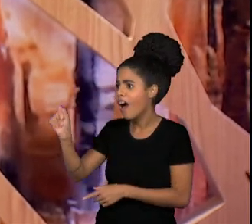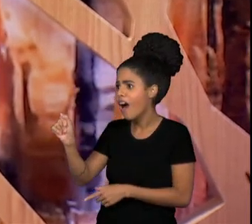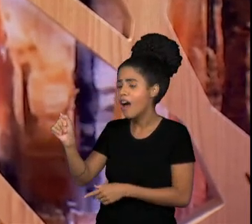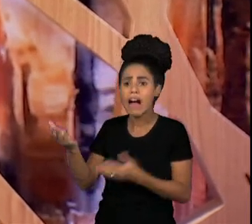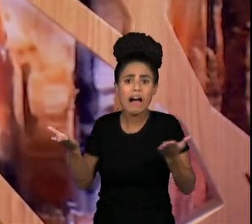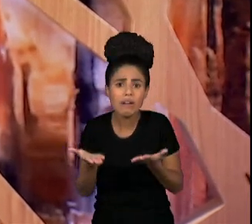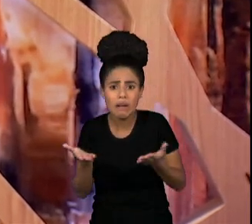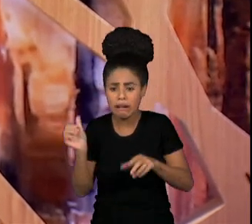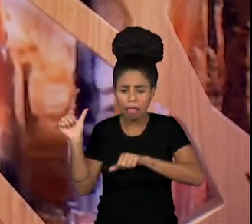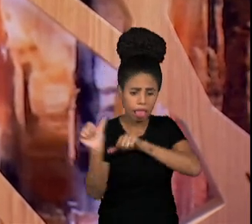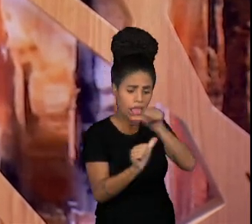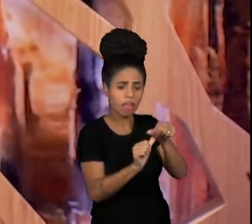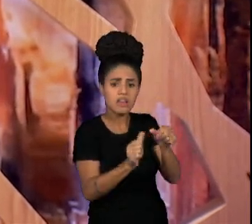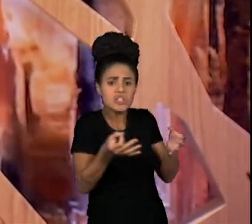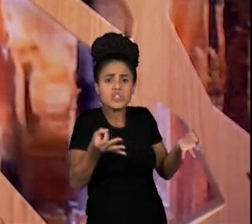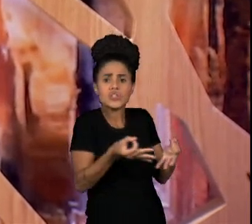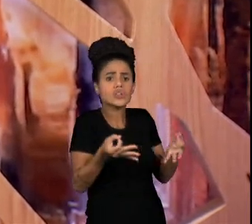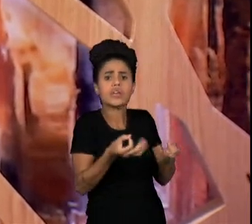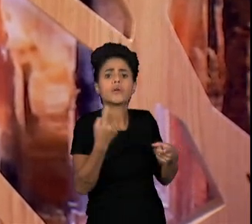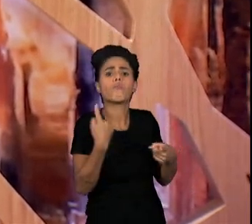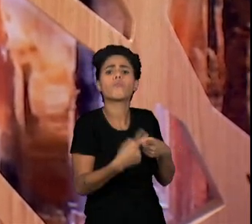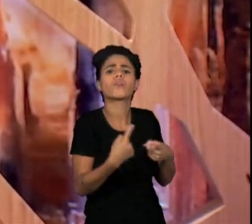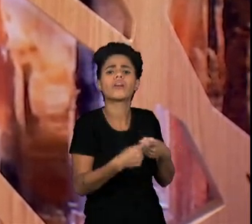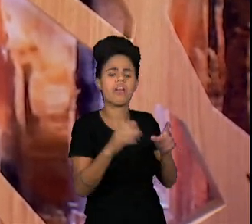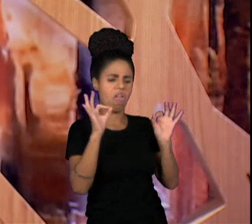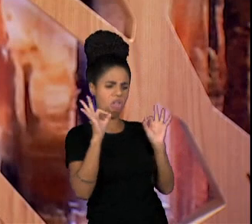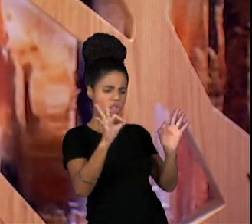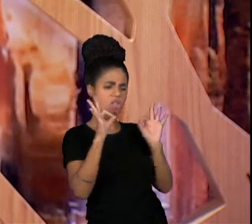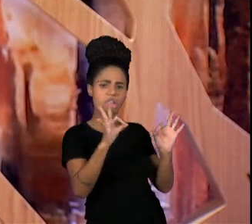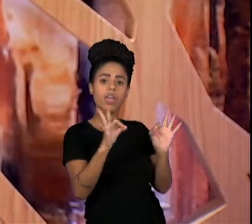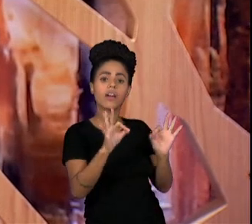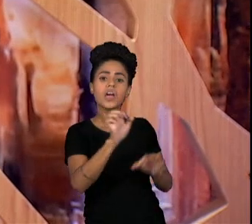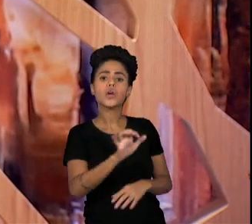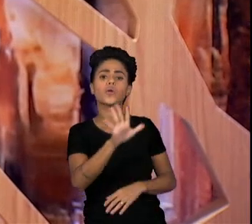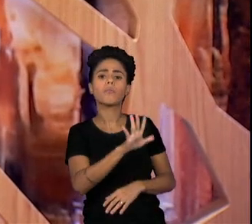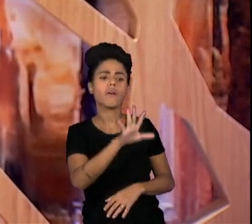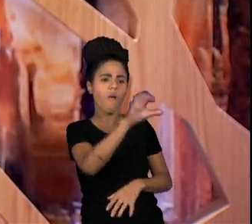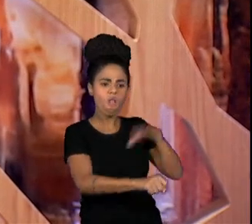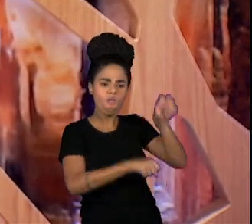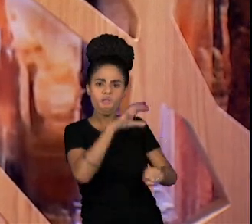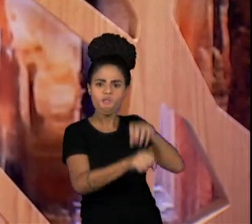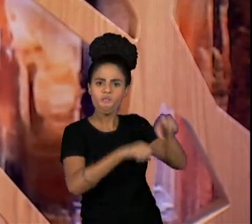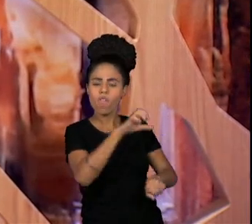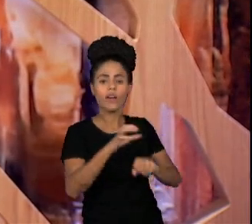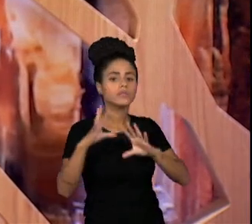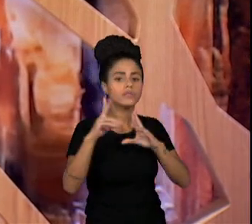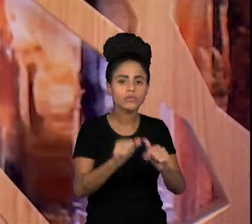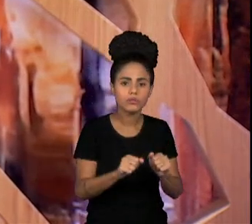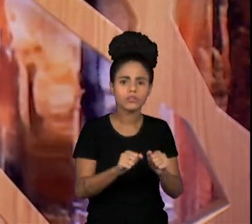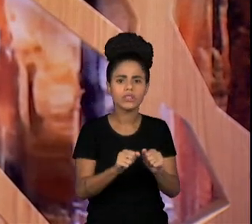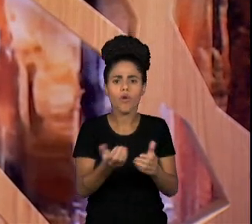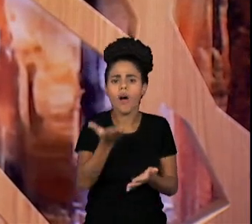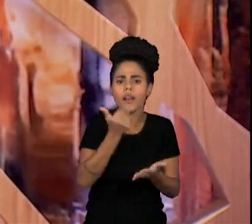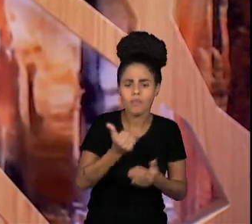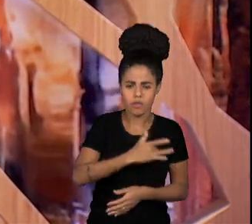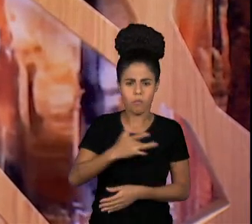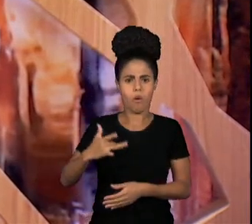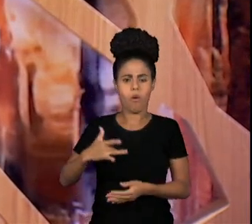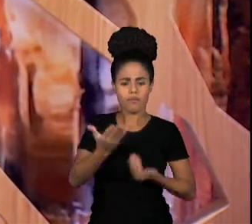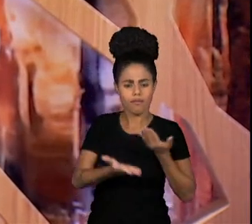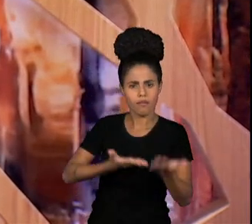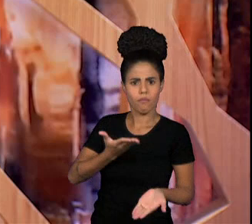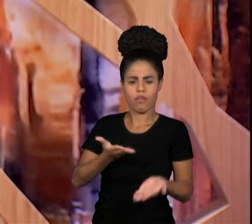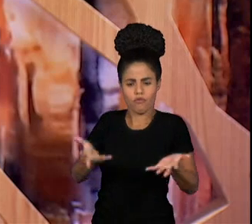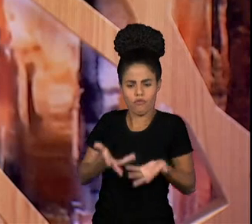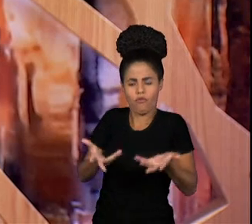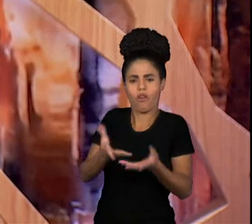porque virou o outro lado do mundo está fazendo, mas já era. Então, essa questão de alimento, de folhas, de tratamento, tudo